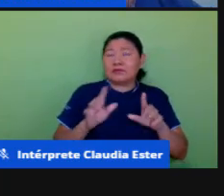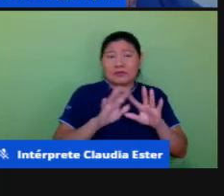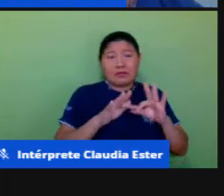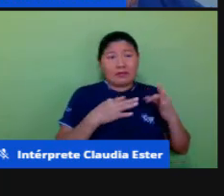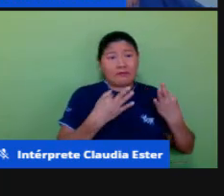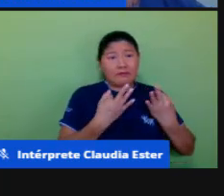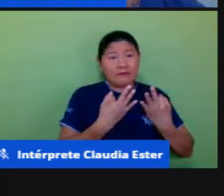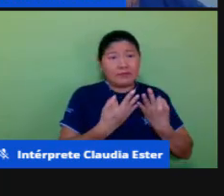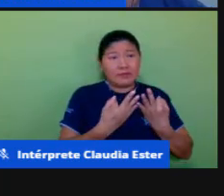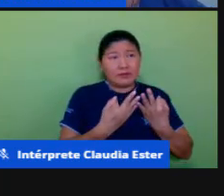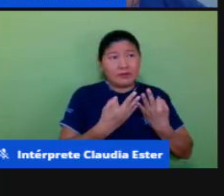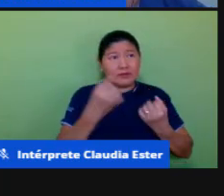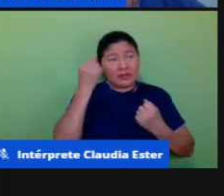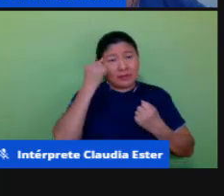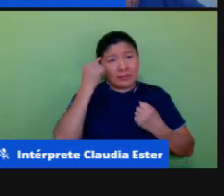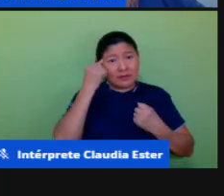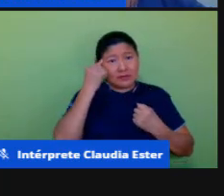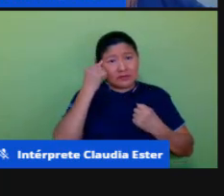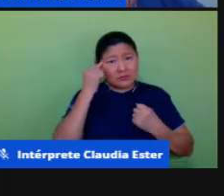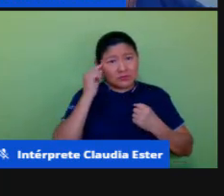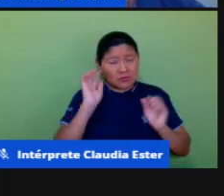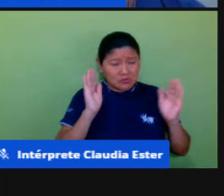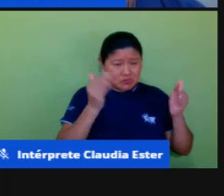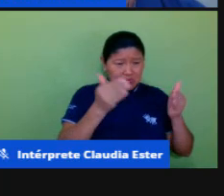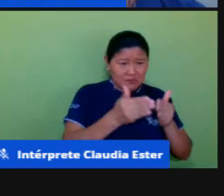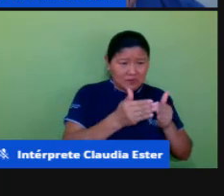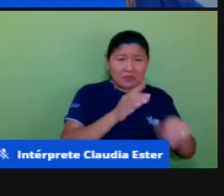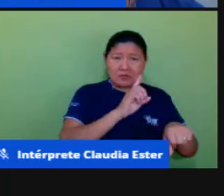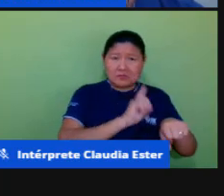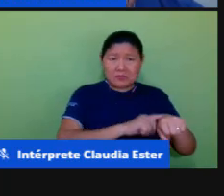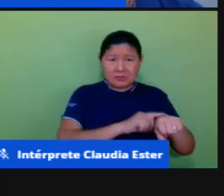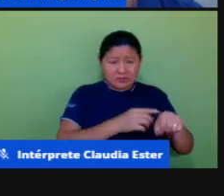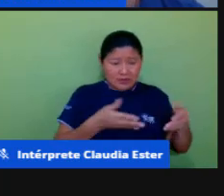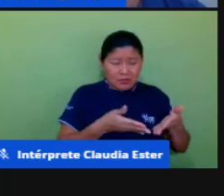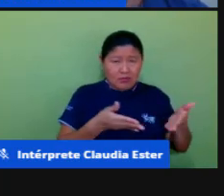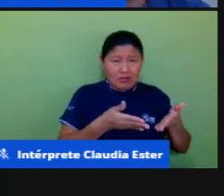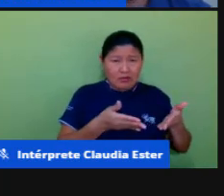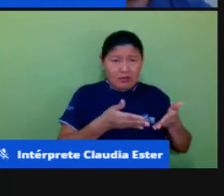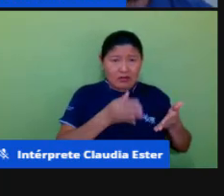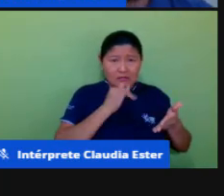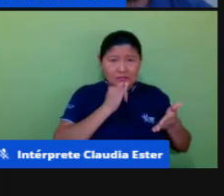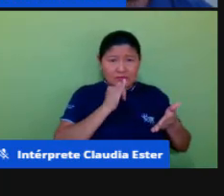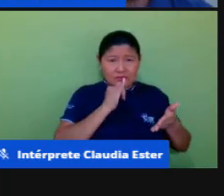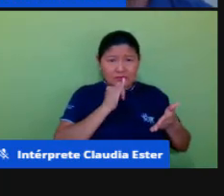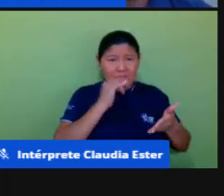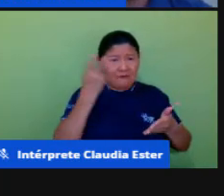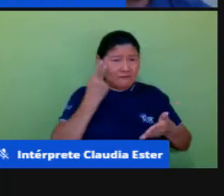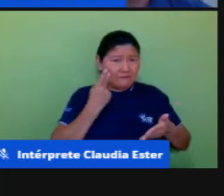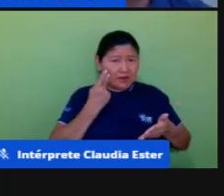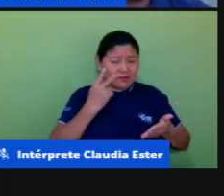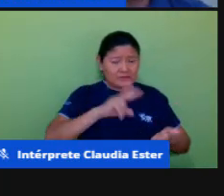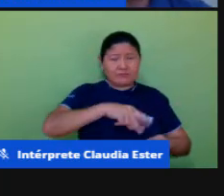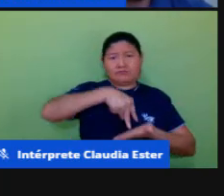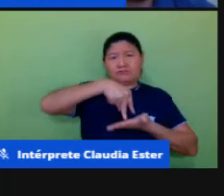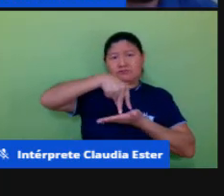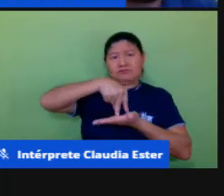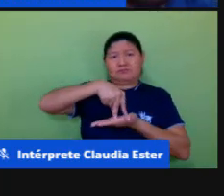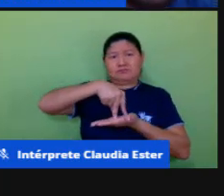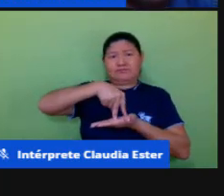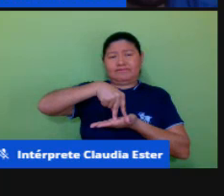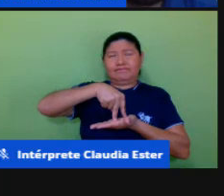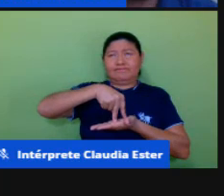está pensando aqui só nesse recorte temporal, ele está dizendo assim que o filho está se expondo. Mas nós sabemos,